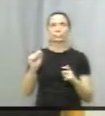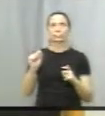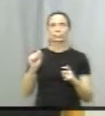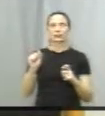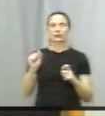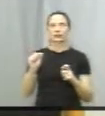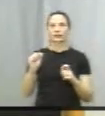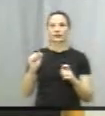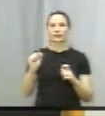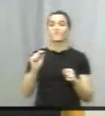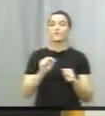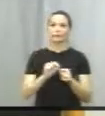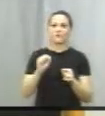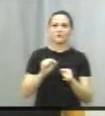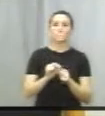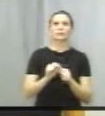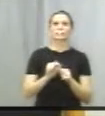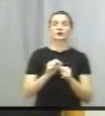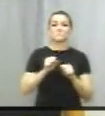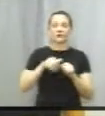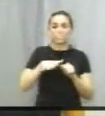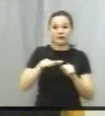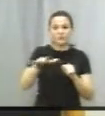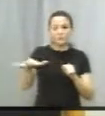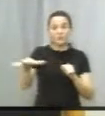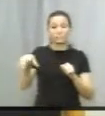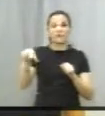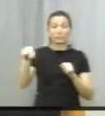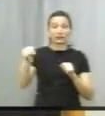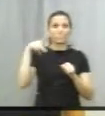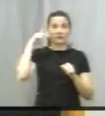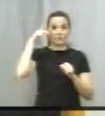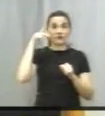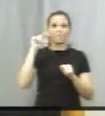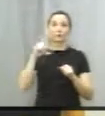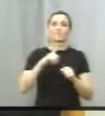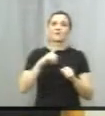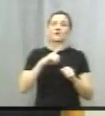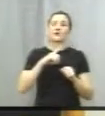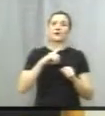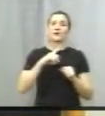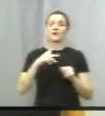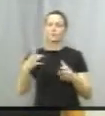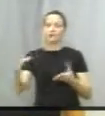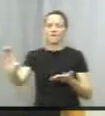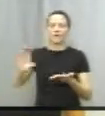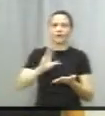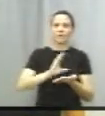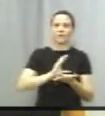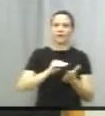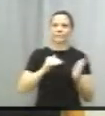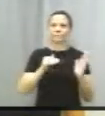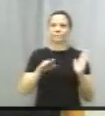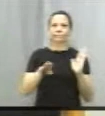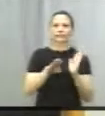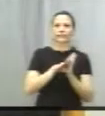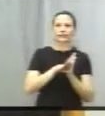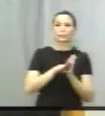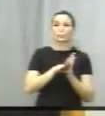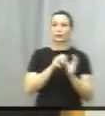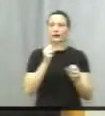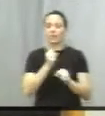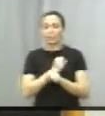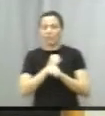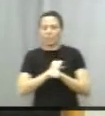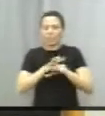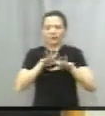Já está sendo feita uma pequena ampliação, já tem outro recurso chegando para completar a reforma e